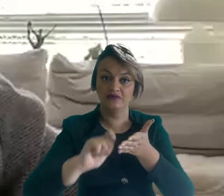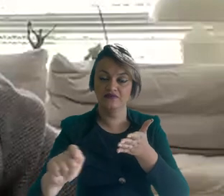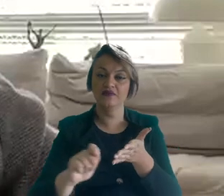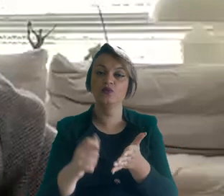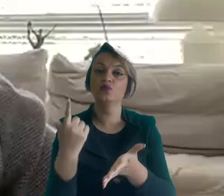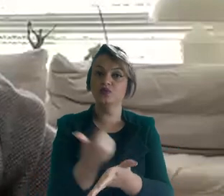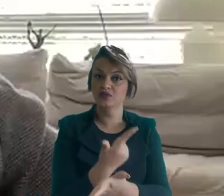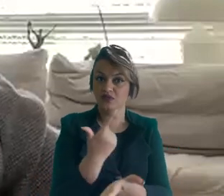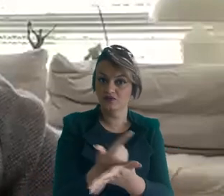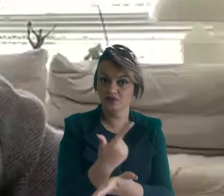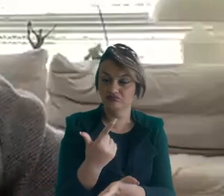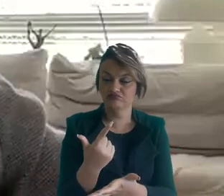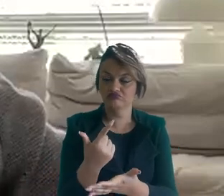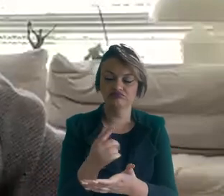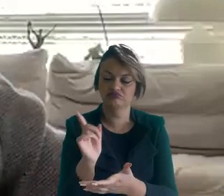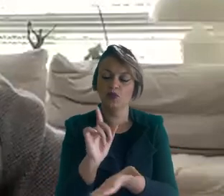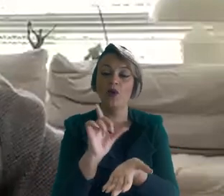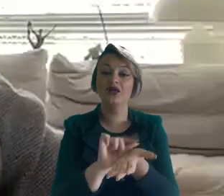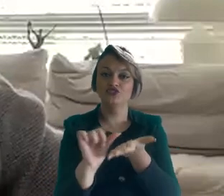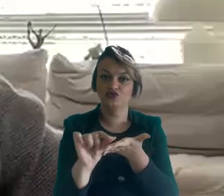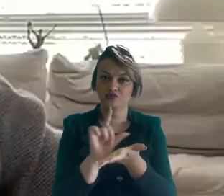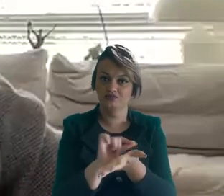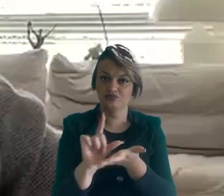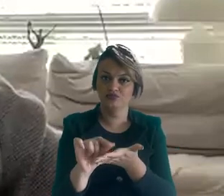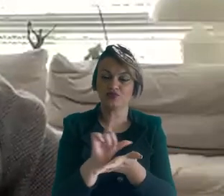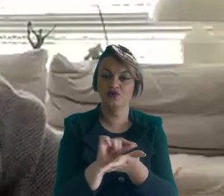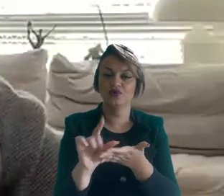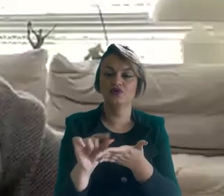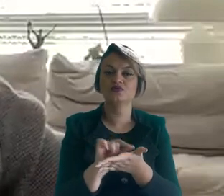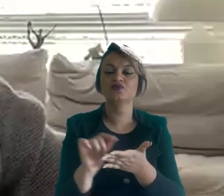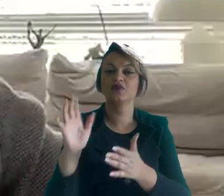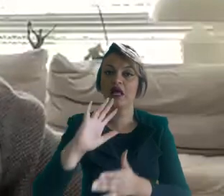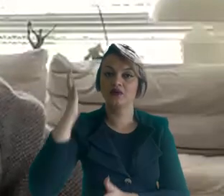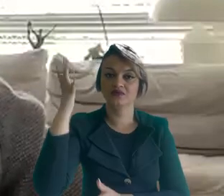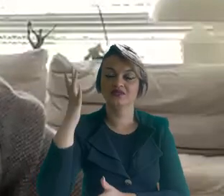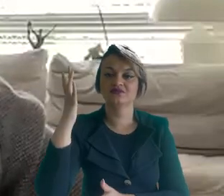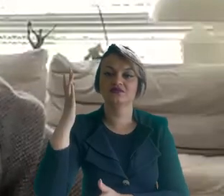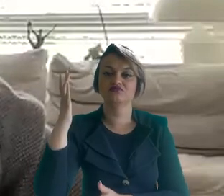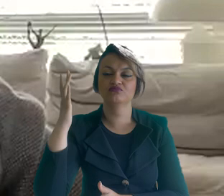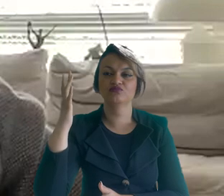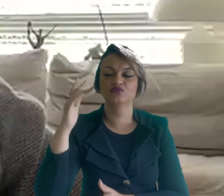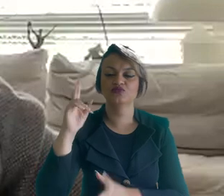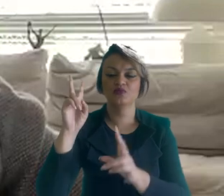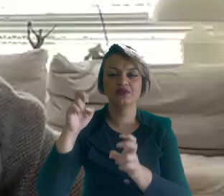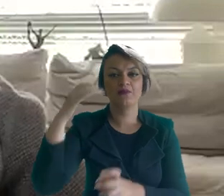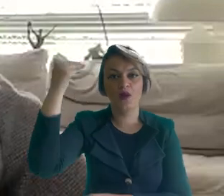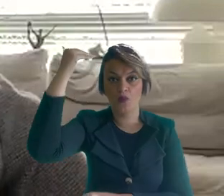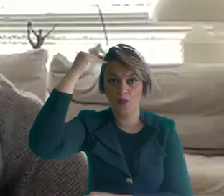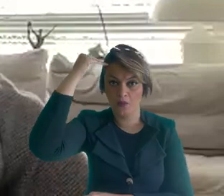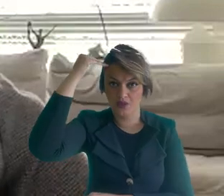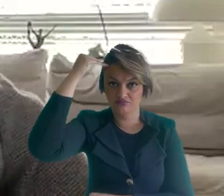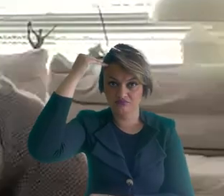um livro um artigo sobre o caso da culpa